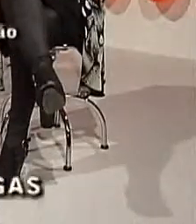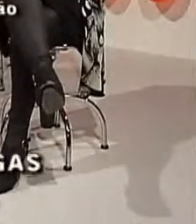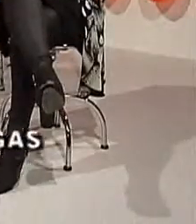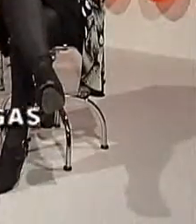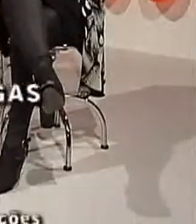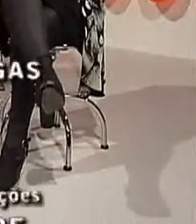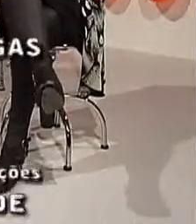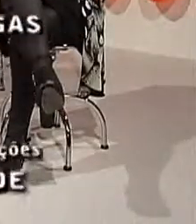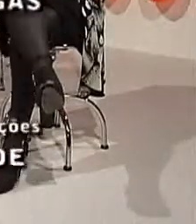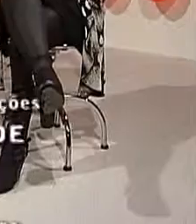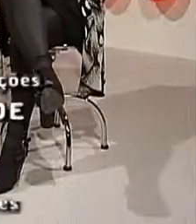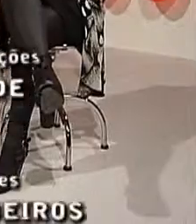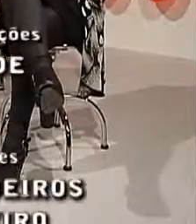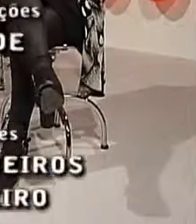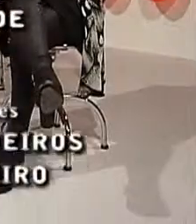e